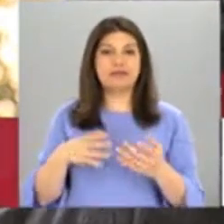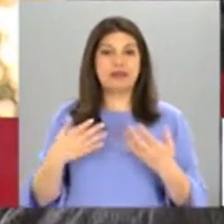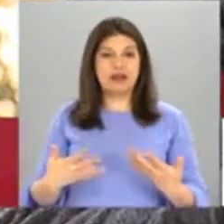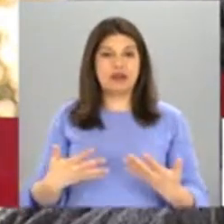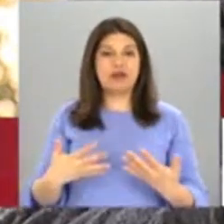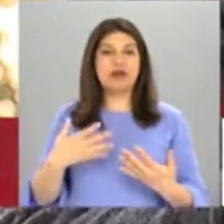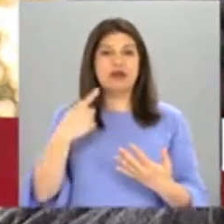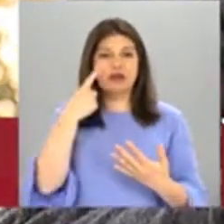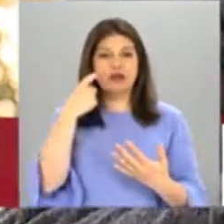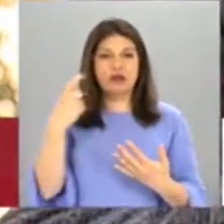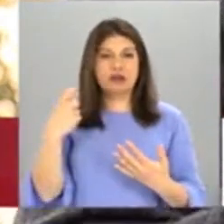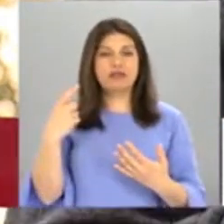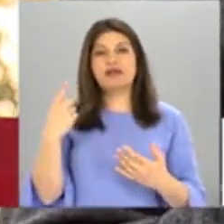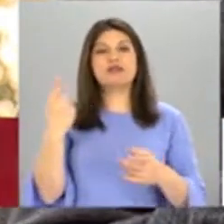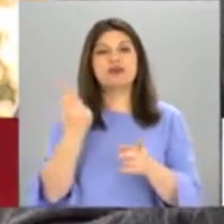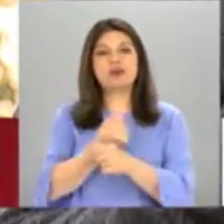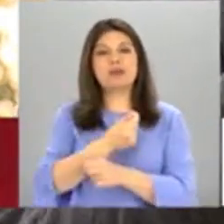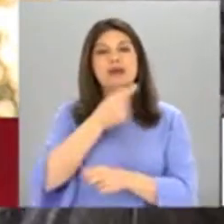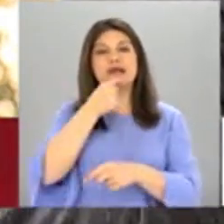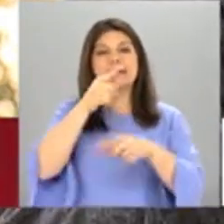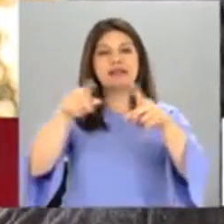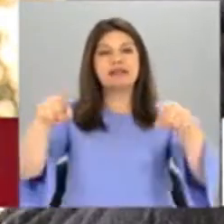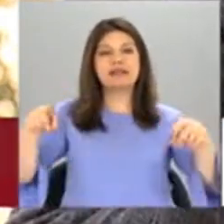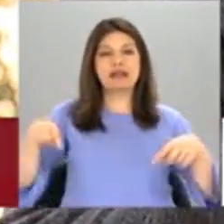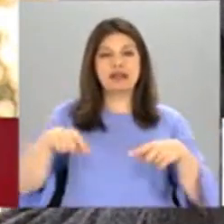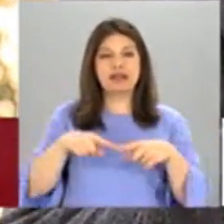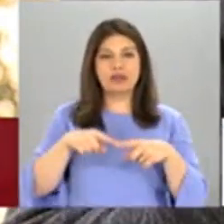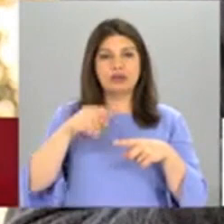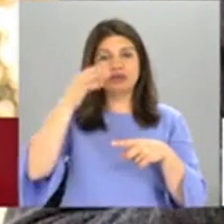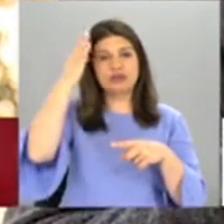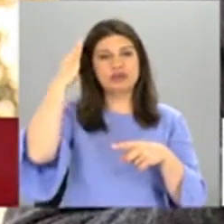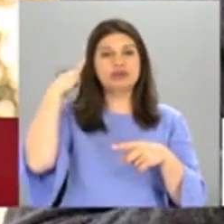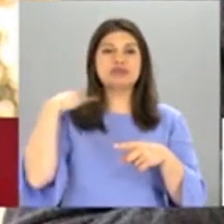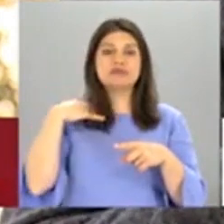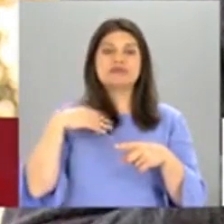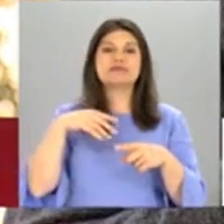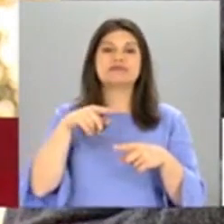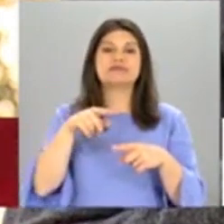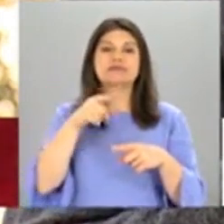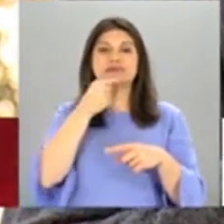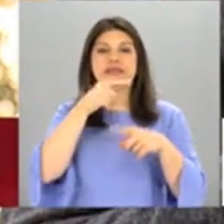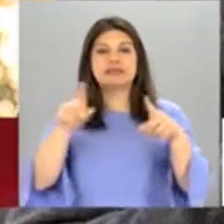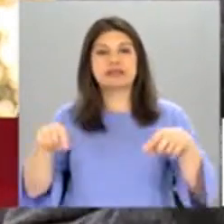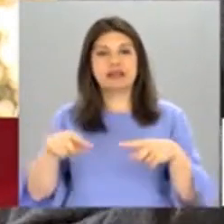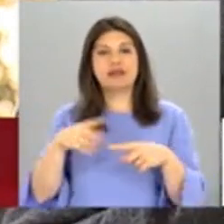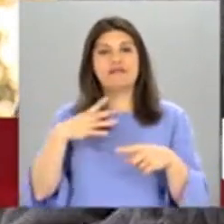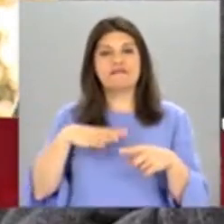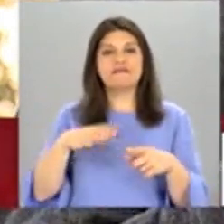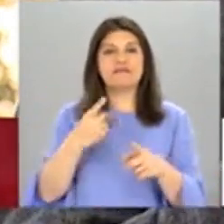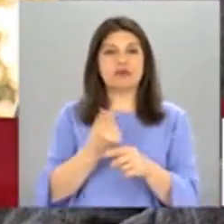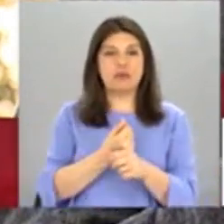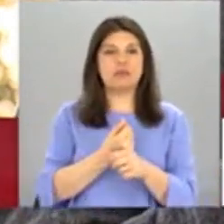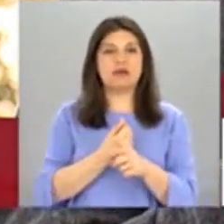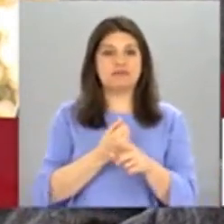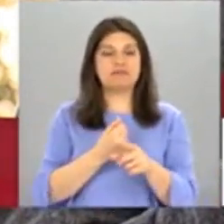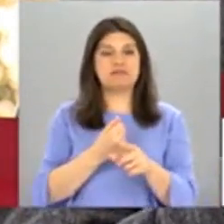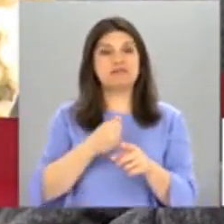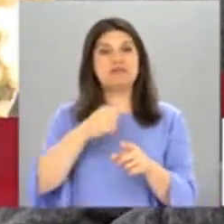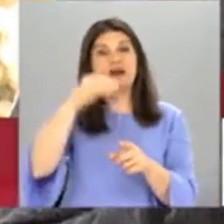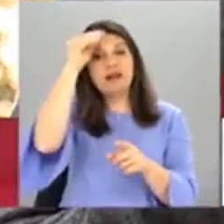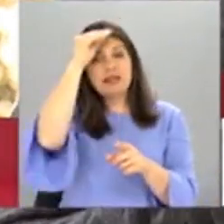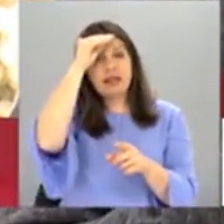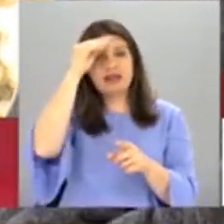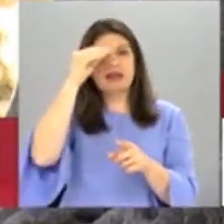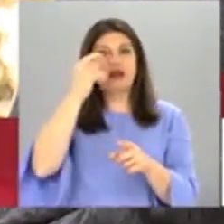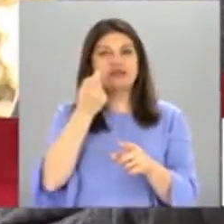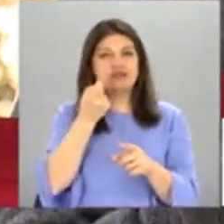da compra de terrenos rústicos, e não só, alguns indicadores que mostram que o mercado está a aquecer nessas áreas. Há